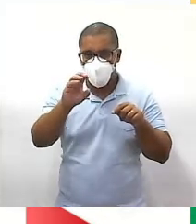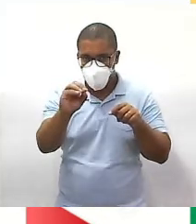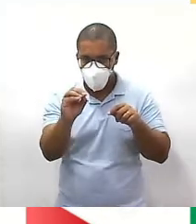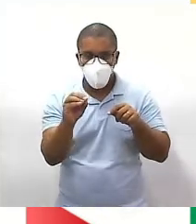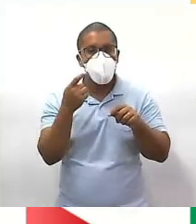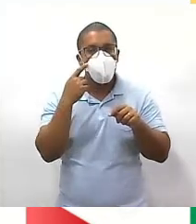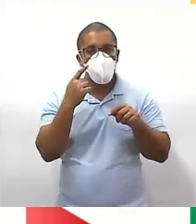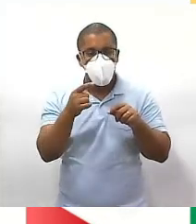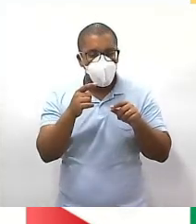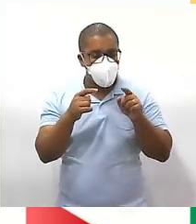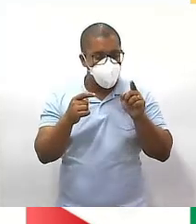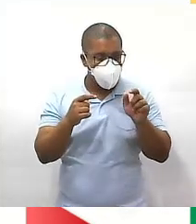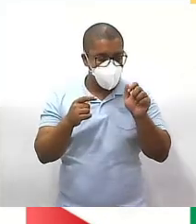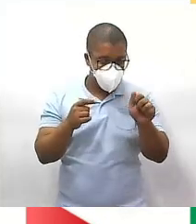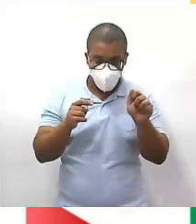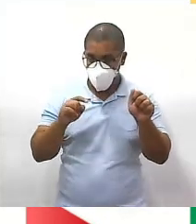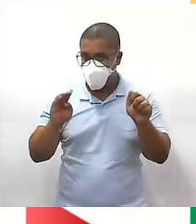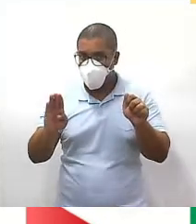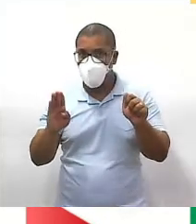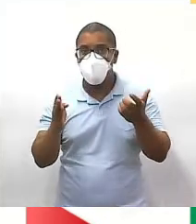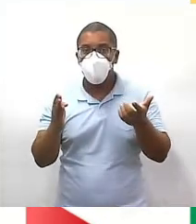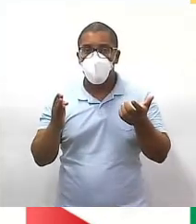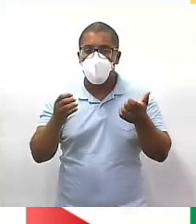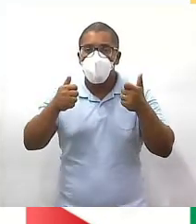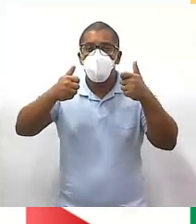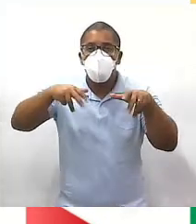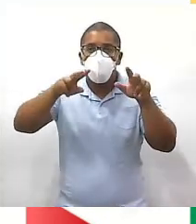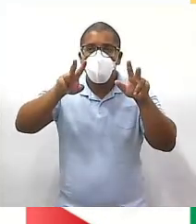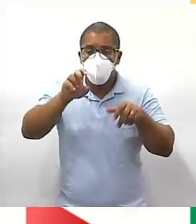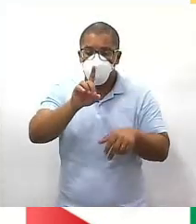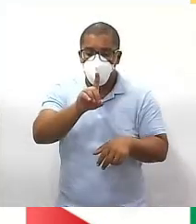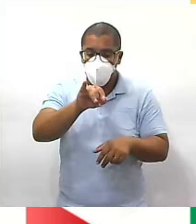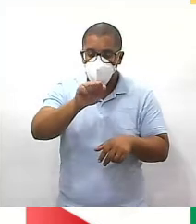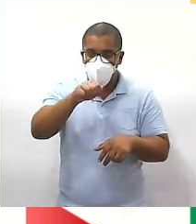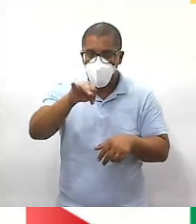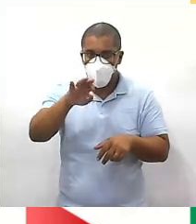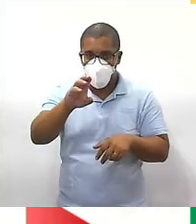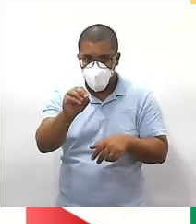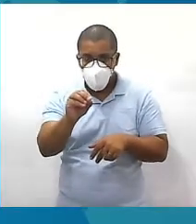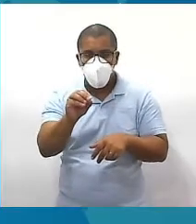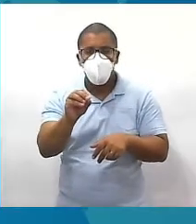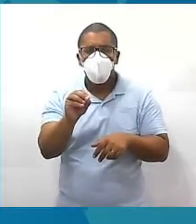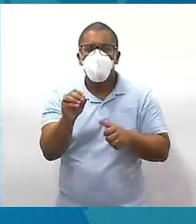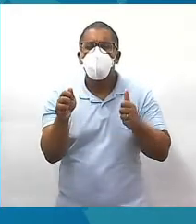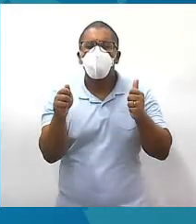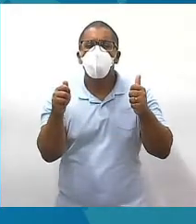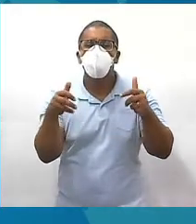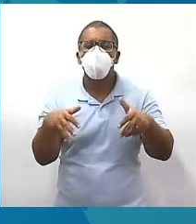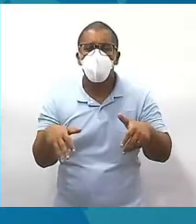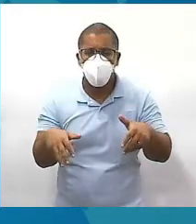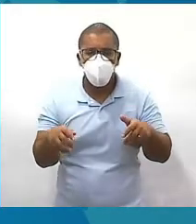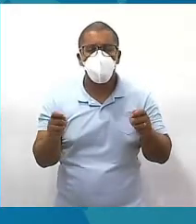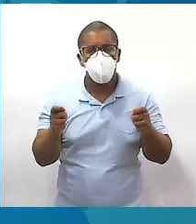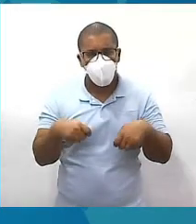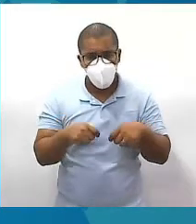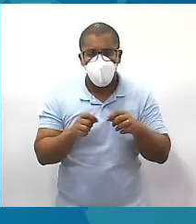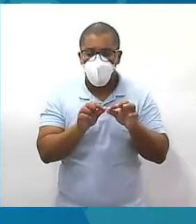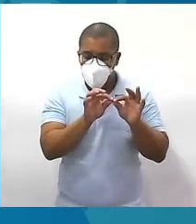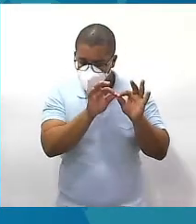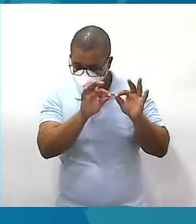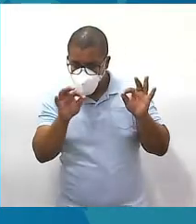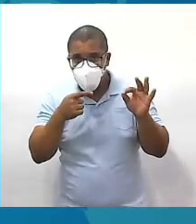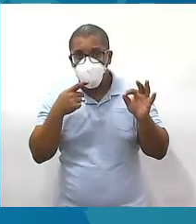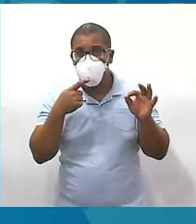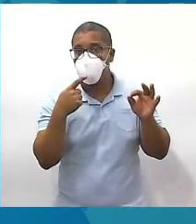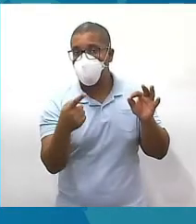identificam o diâmetro. E quando a gente falar diâmetro, a gente pode falar e escrever o diâmetro. Presta